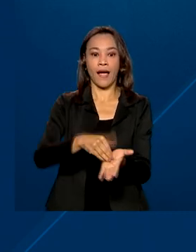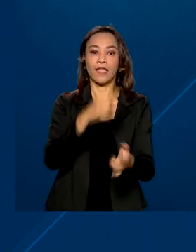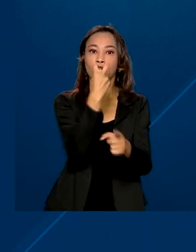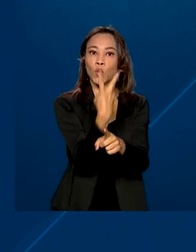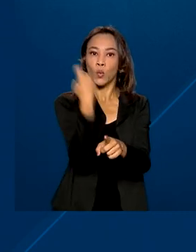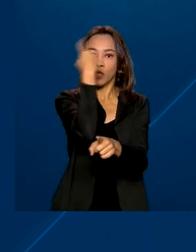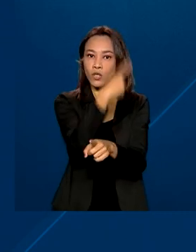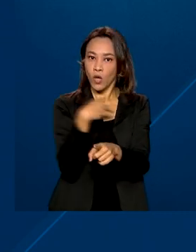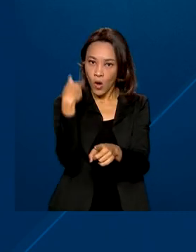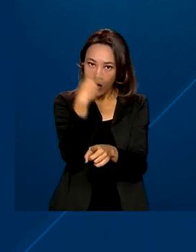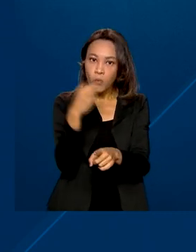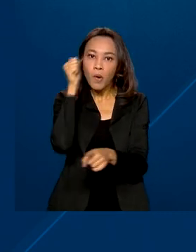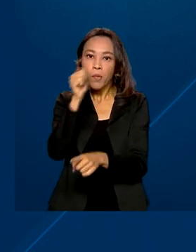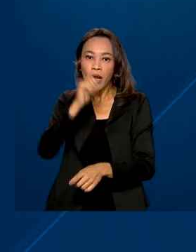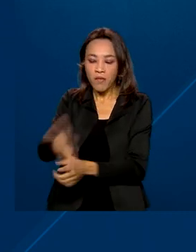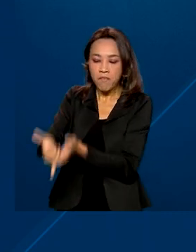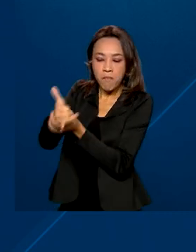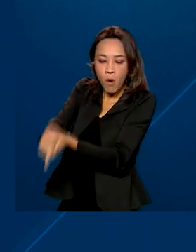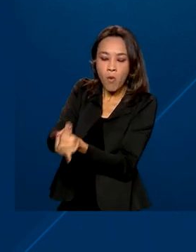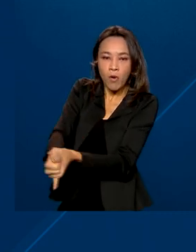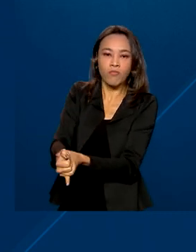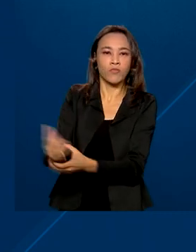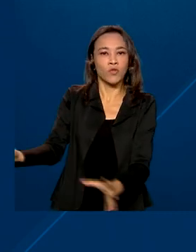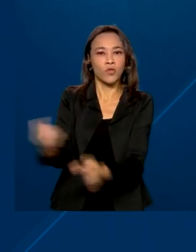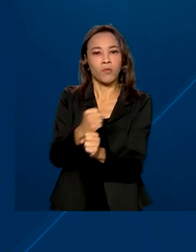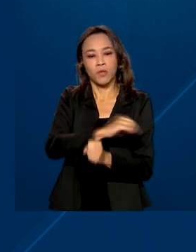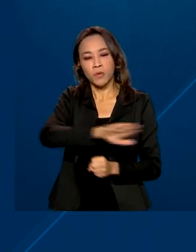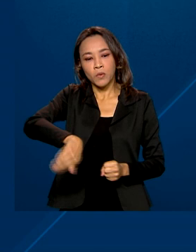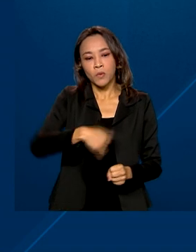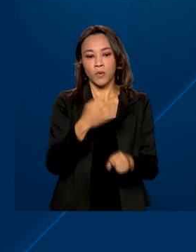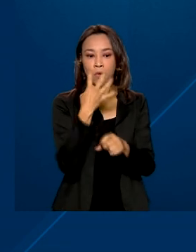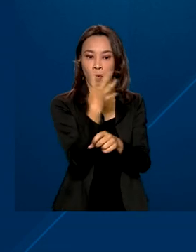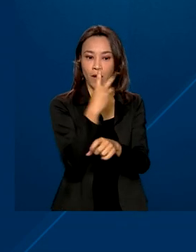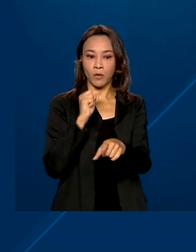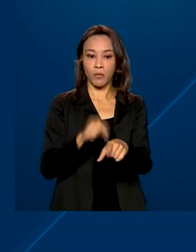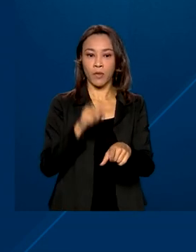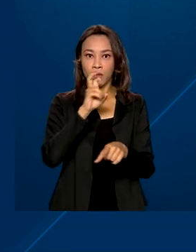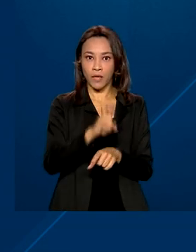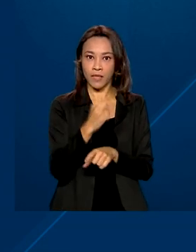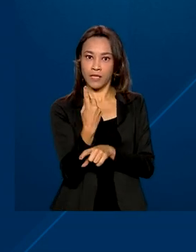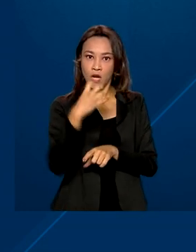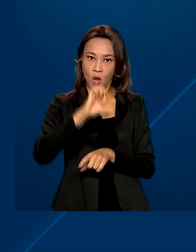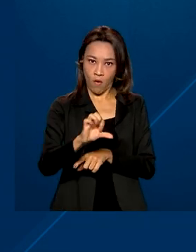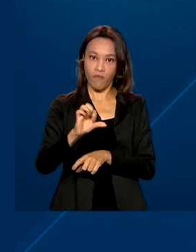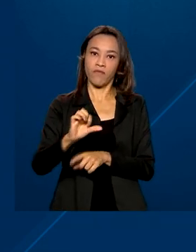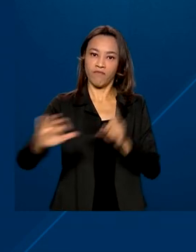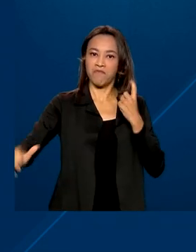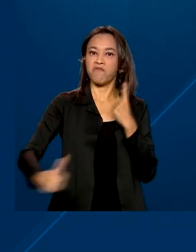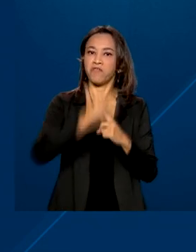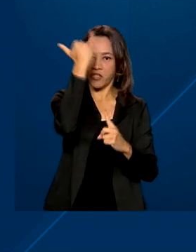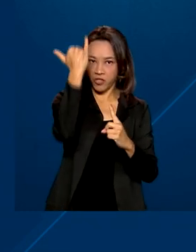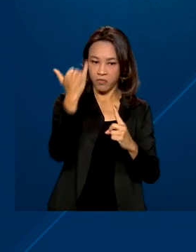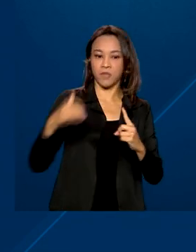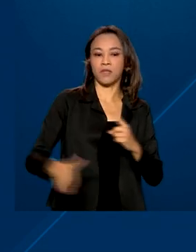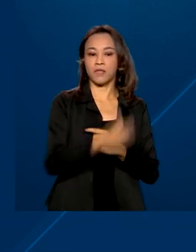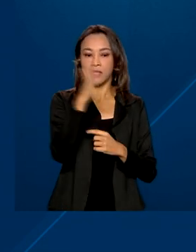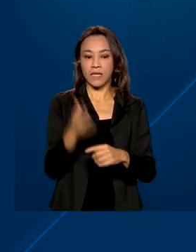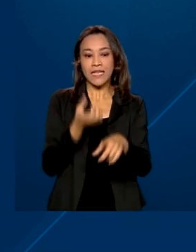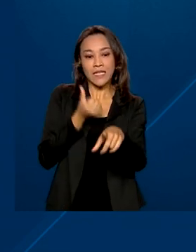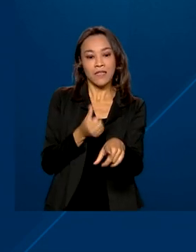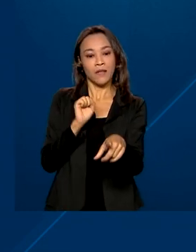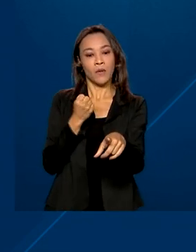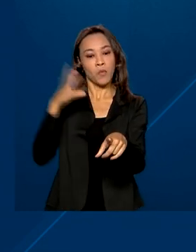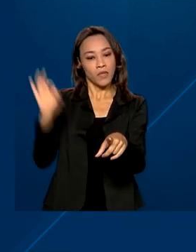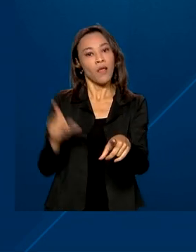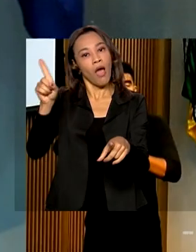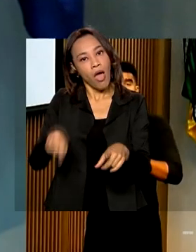assassinada no Brasil totalizando quatro 1519 vítimas dessas 68 por cento